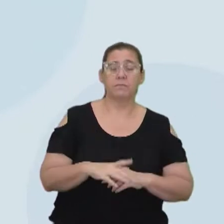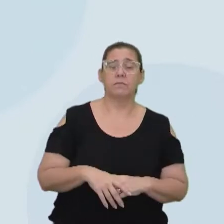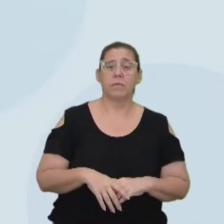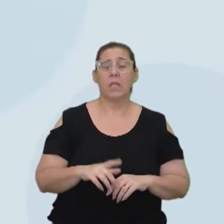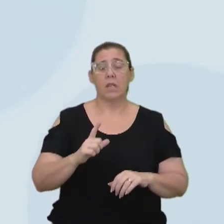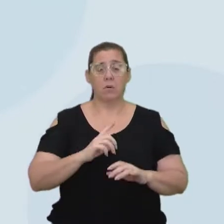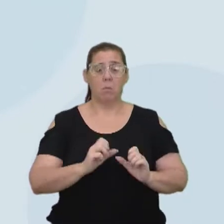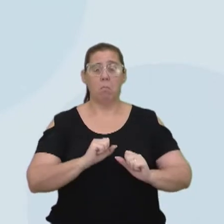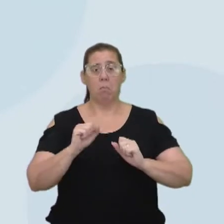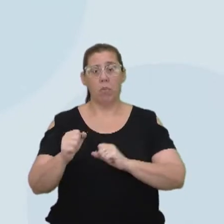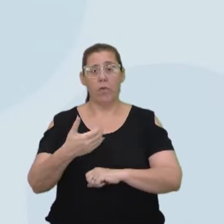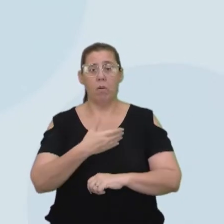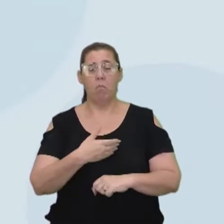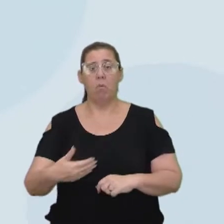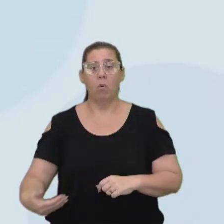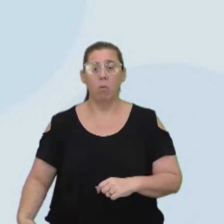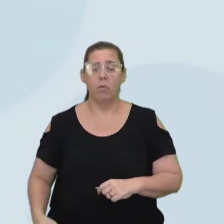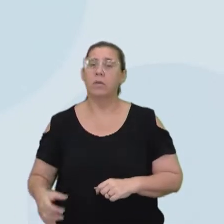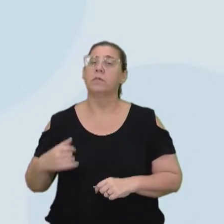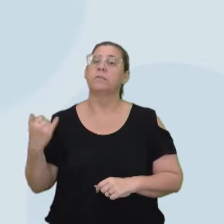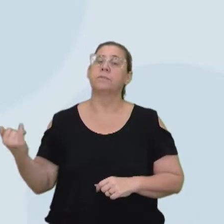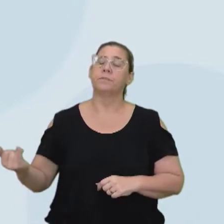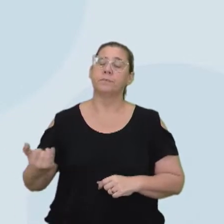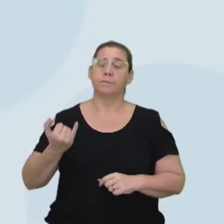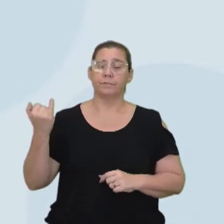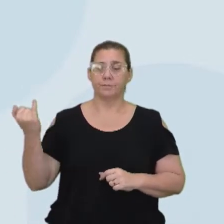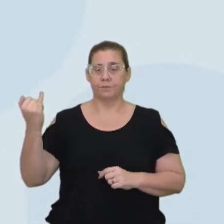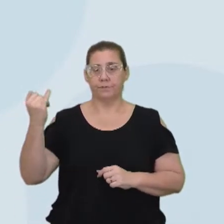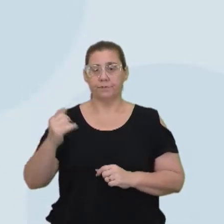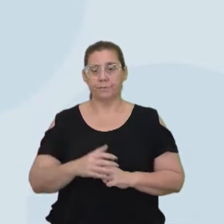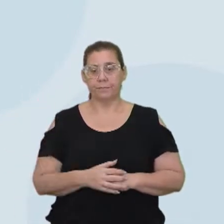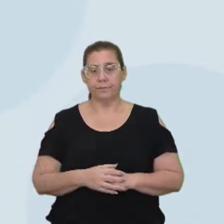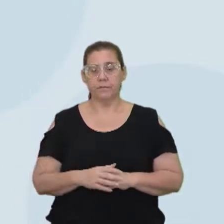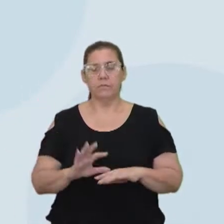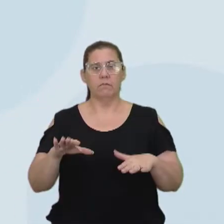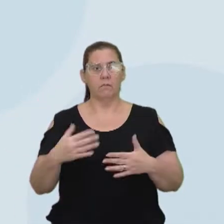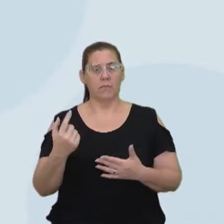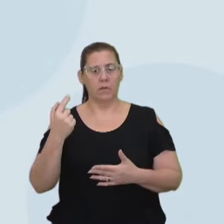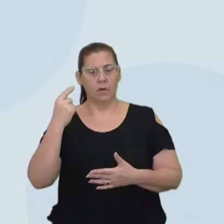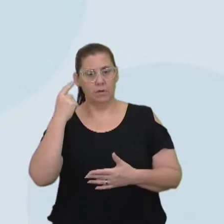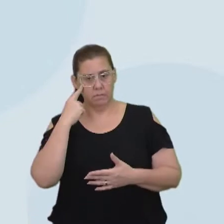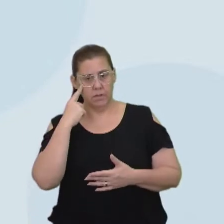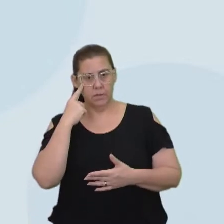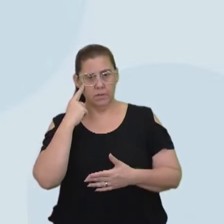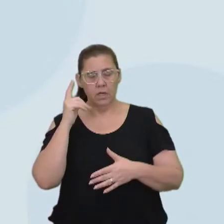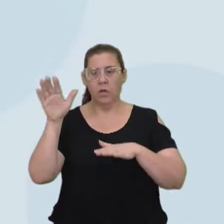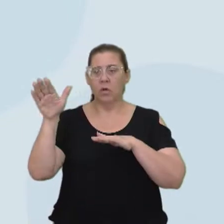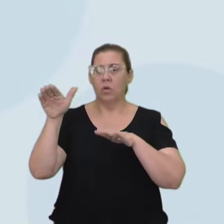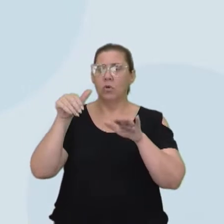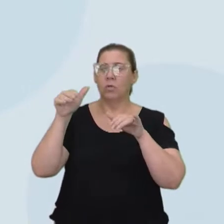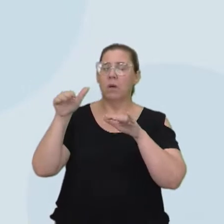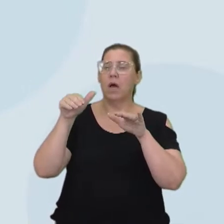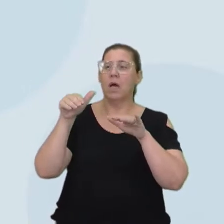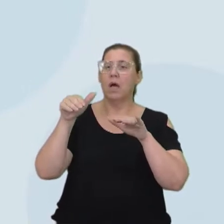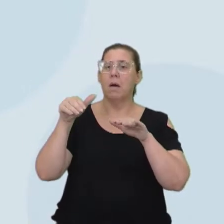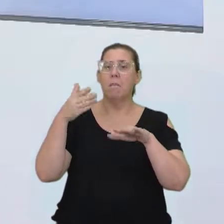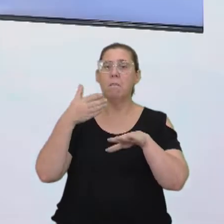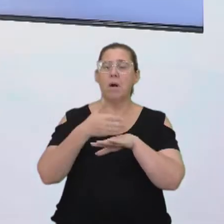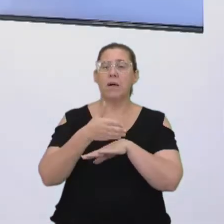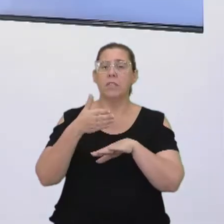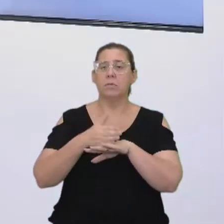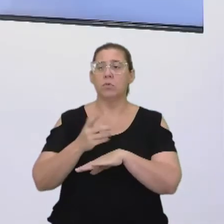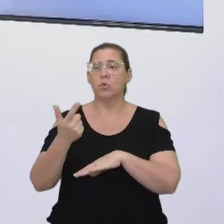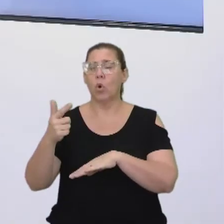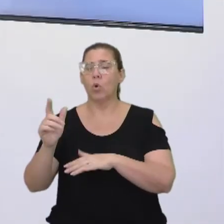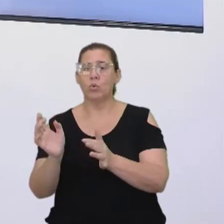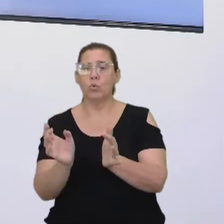público, que é importante. Quando a gente fala de chamar a participação de outras pessoas, de outros